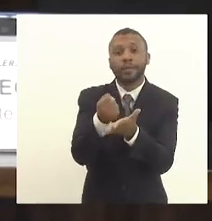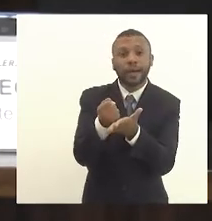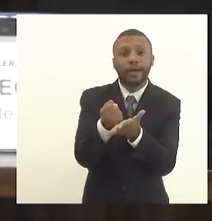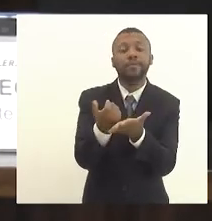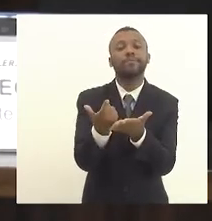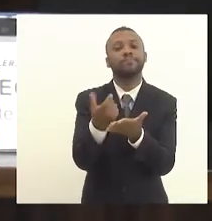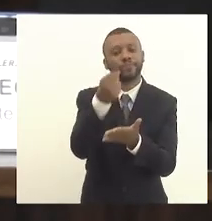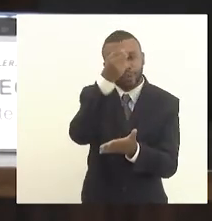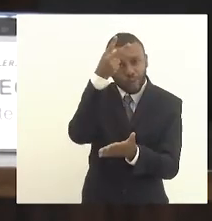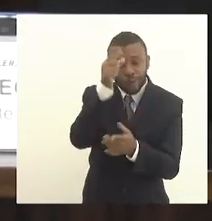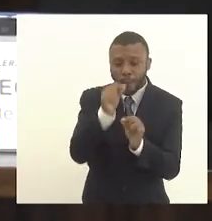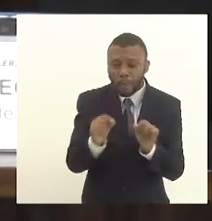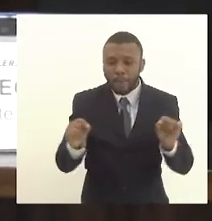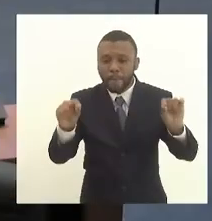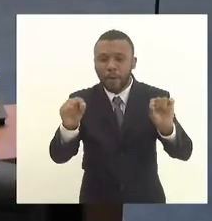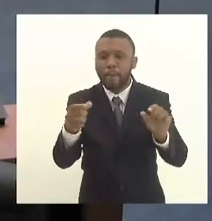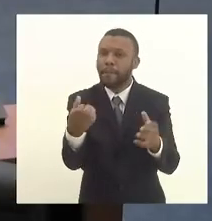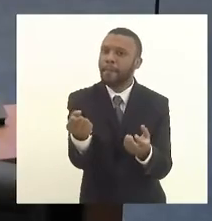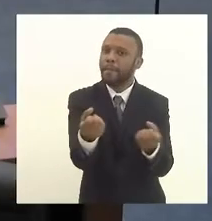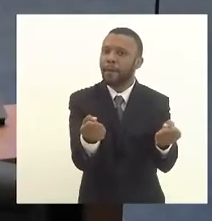dessa tecnologia.